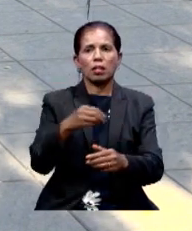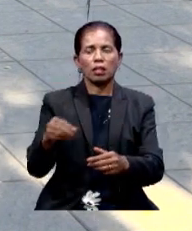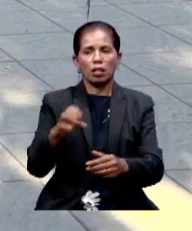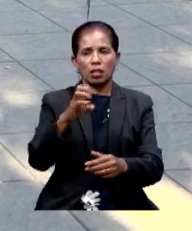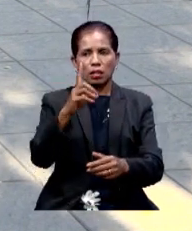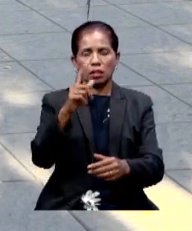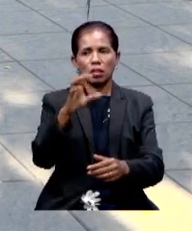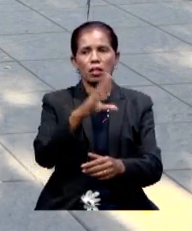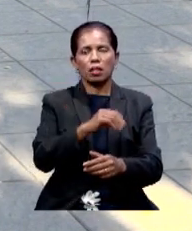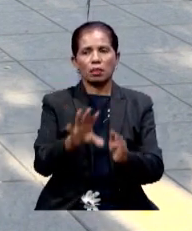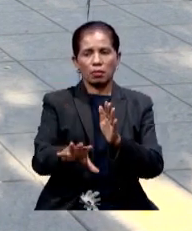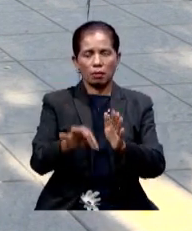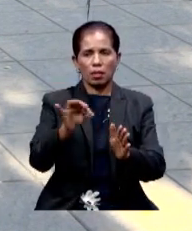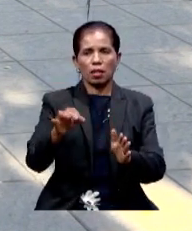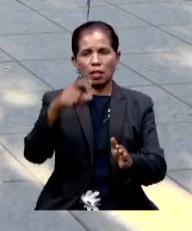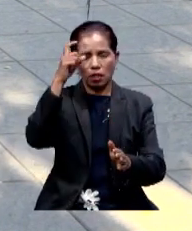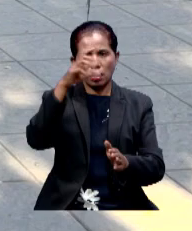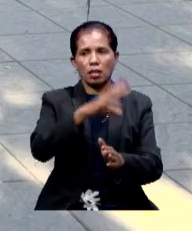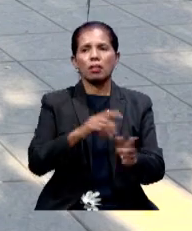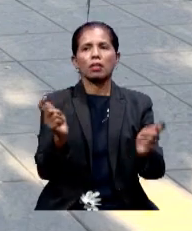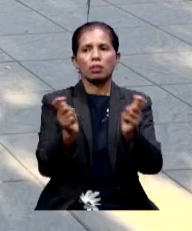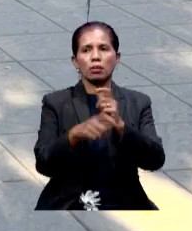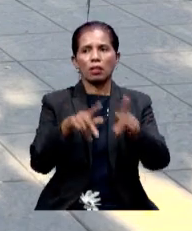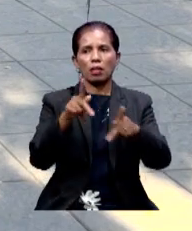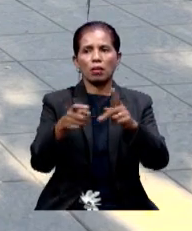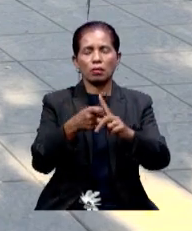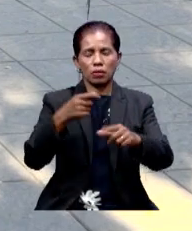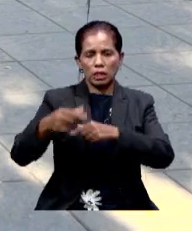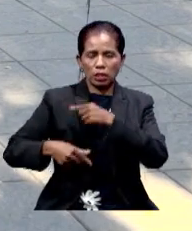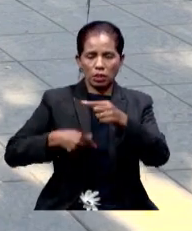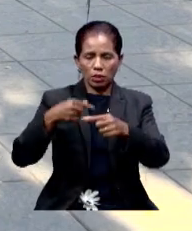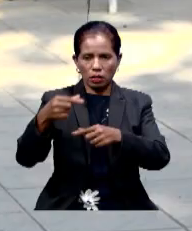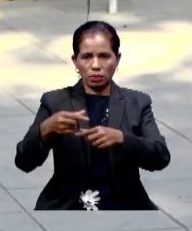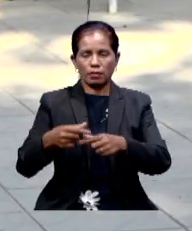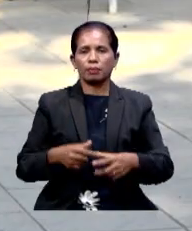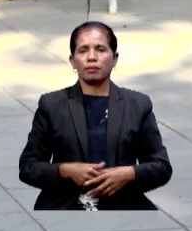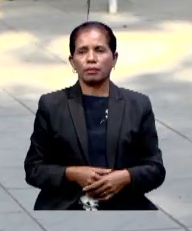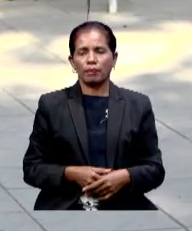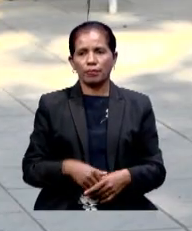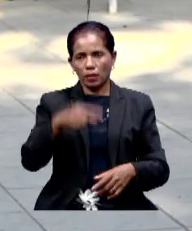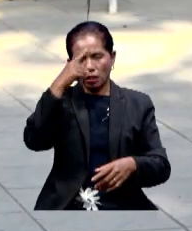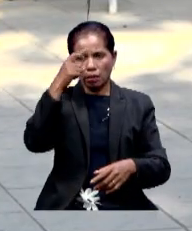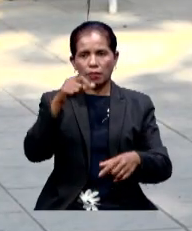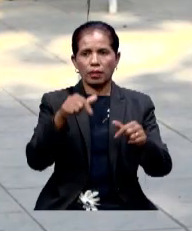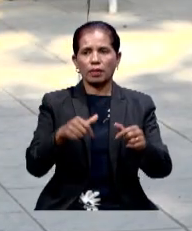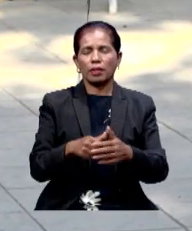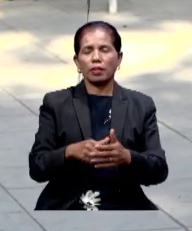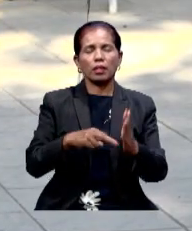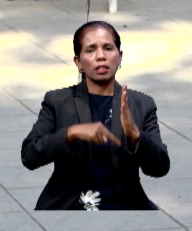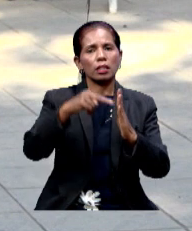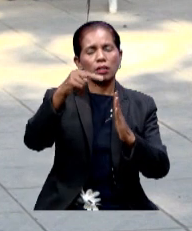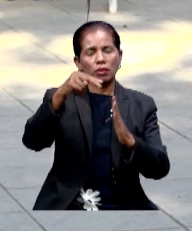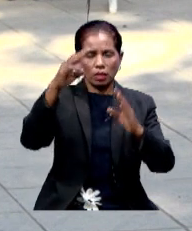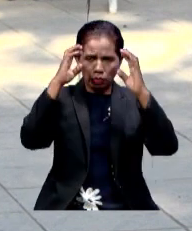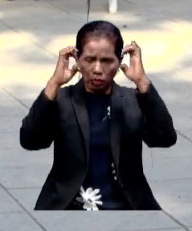ética, a tu belia conhecimento ou de transforma ema husi geração ba geração. Tamba ne, e a nível educação